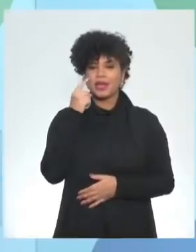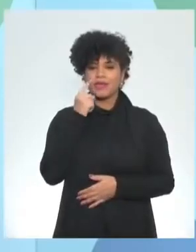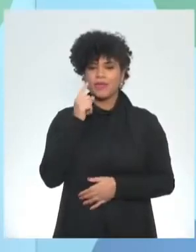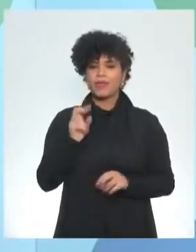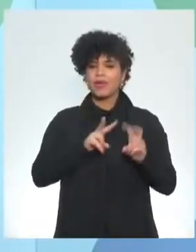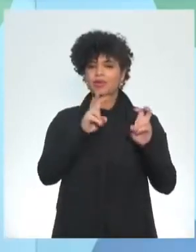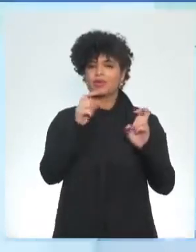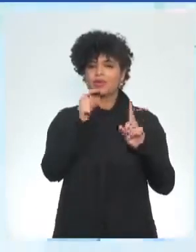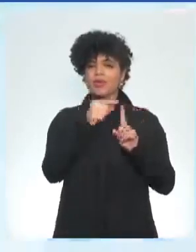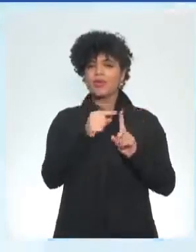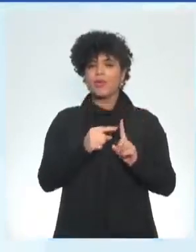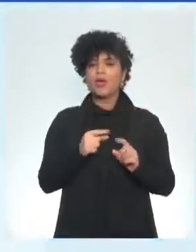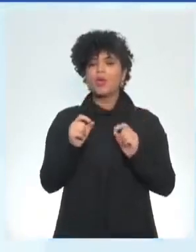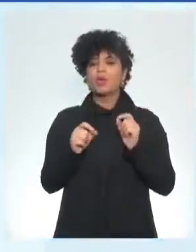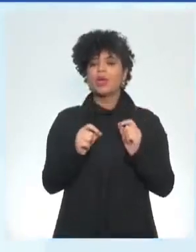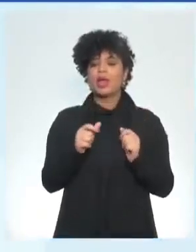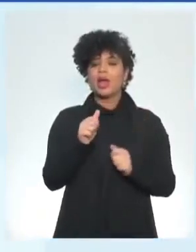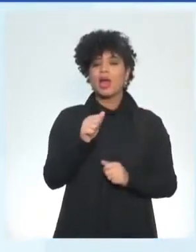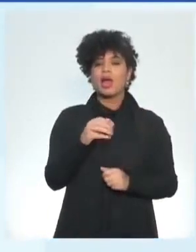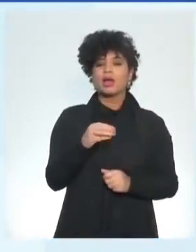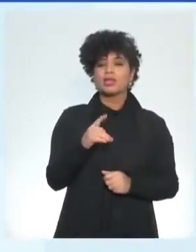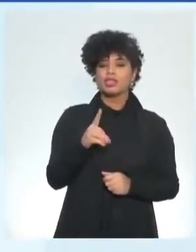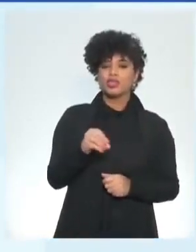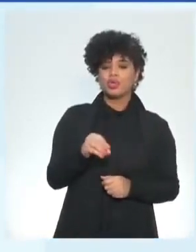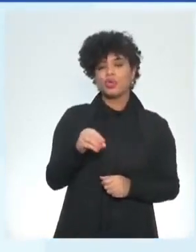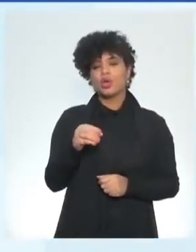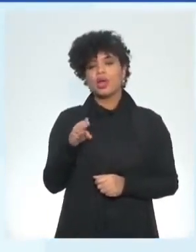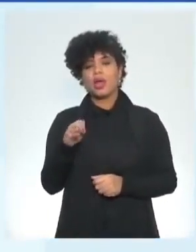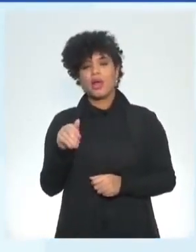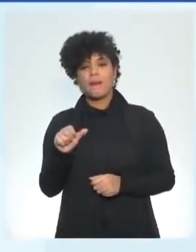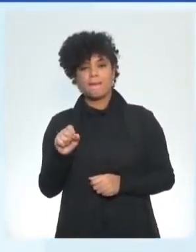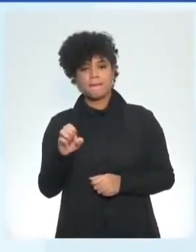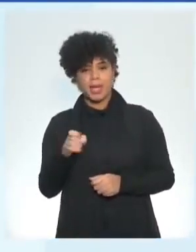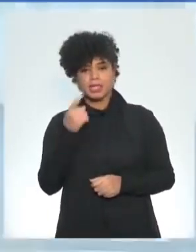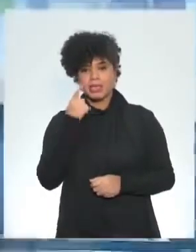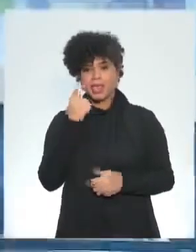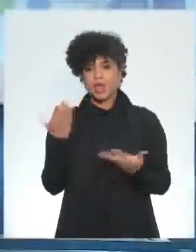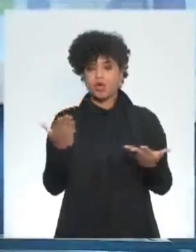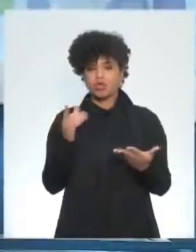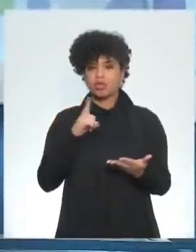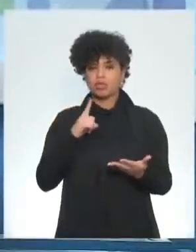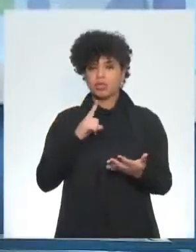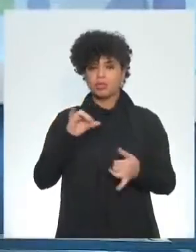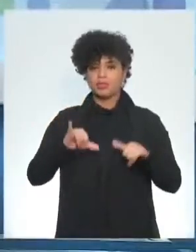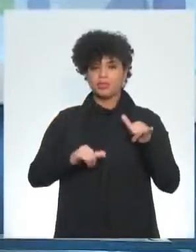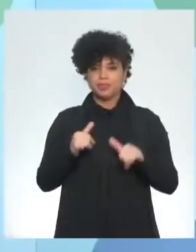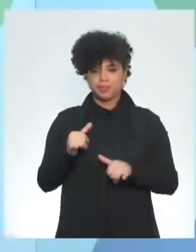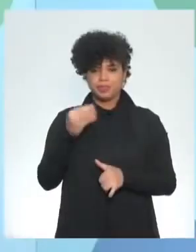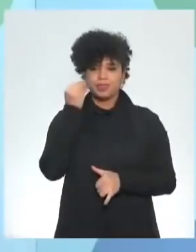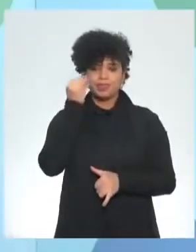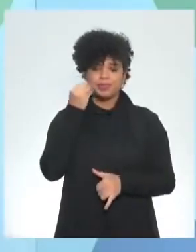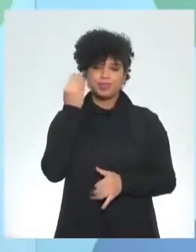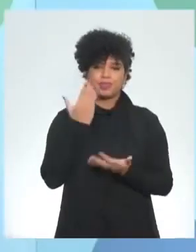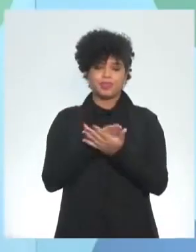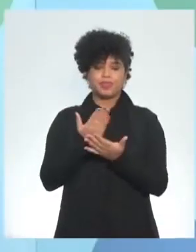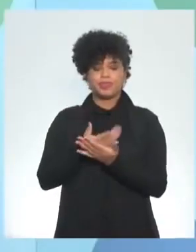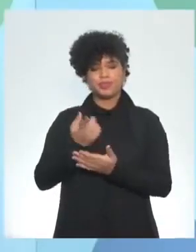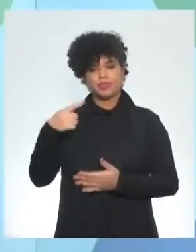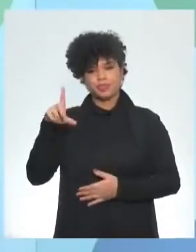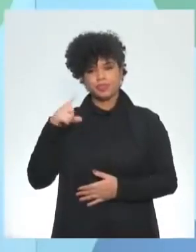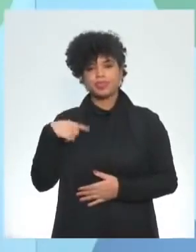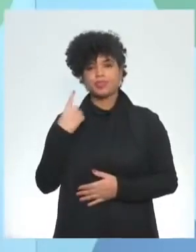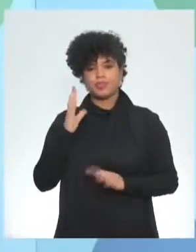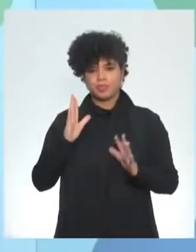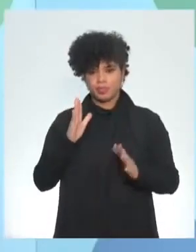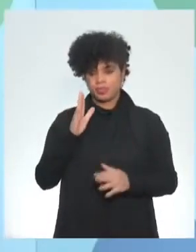titulação ácido e base. Então, eu trouxe para vocês aqui, a gente vai ter um experimento, tudo. Então, na aula passada, a gente